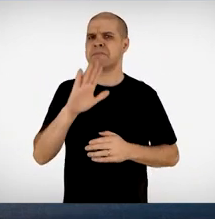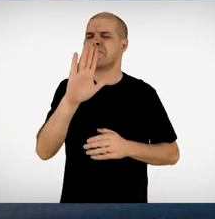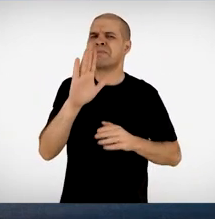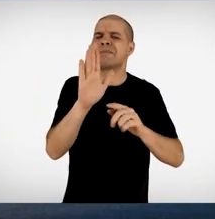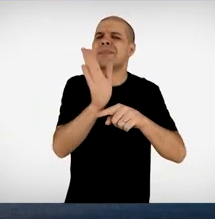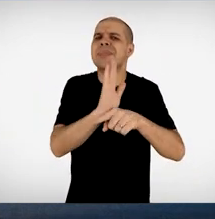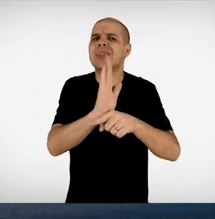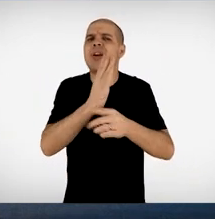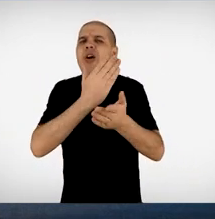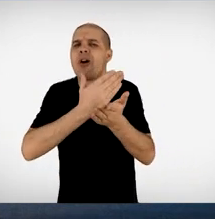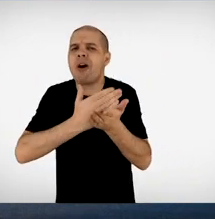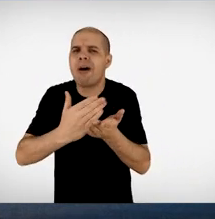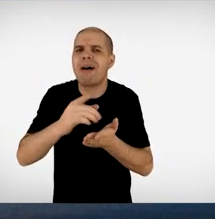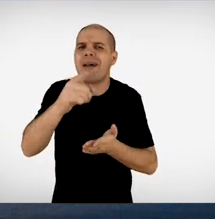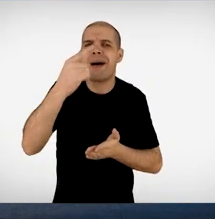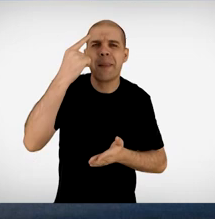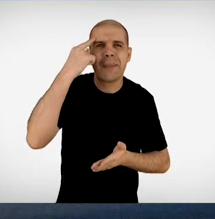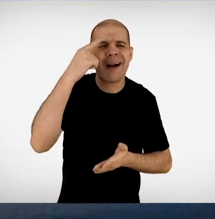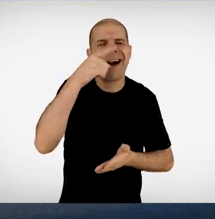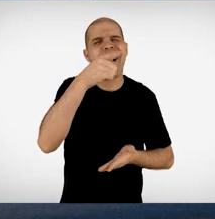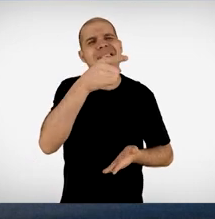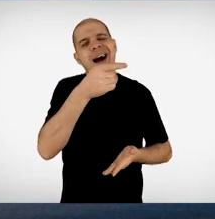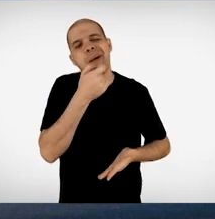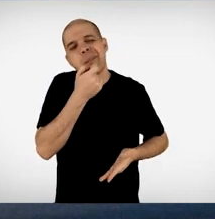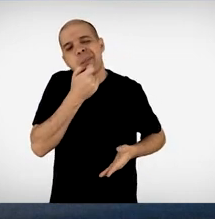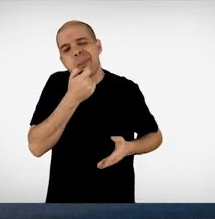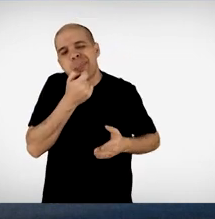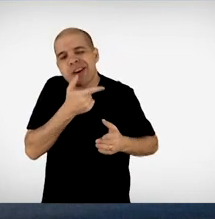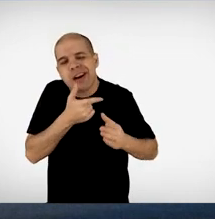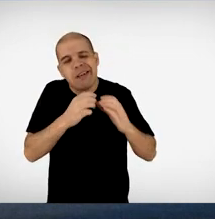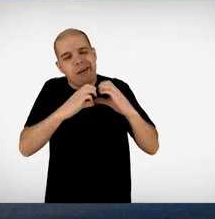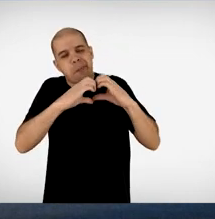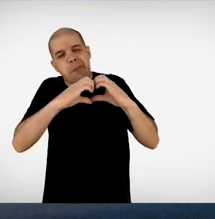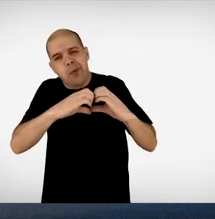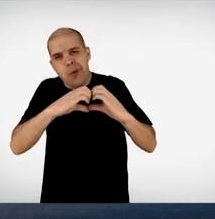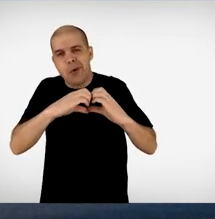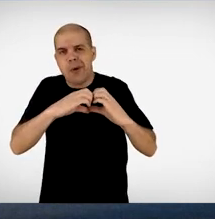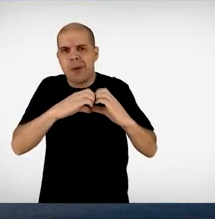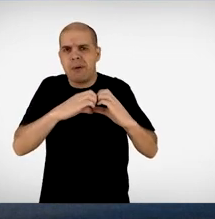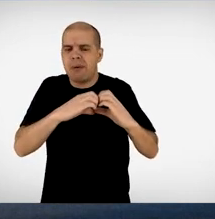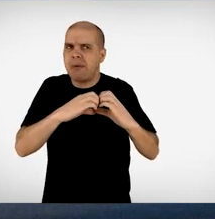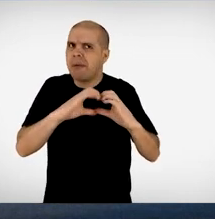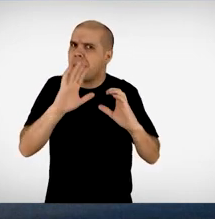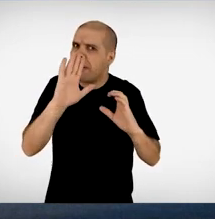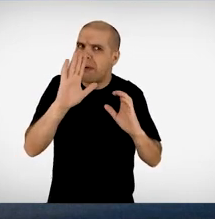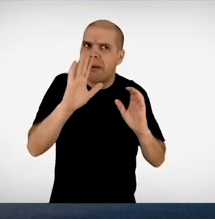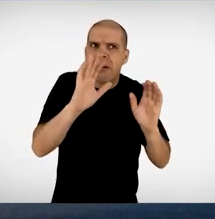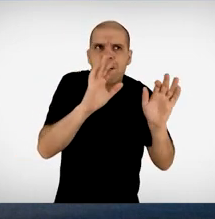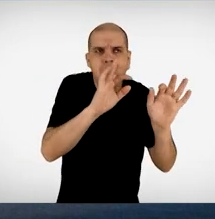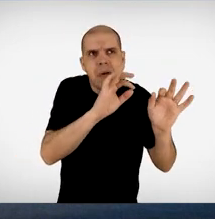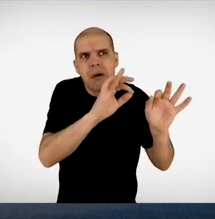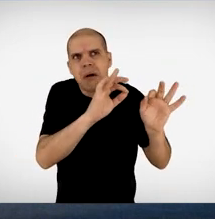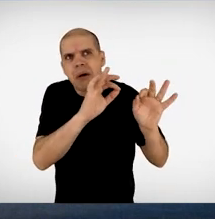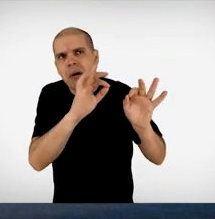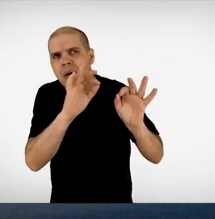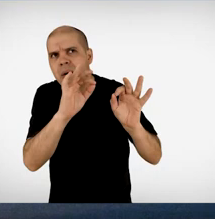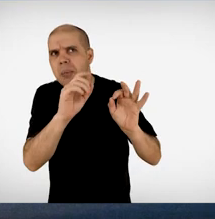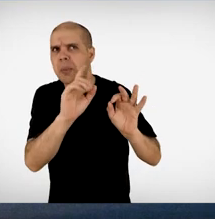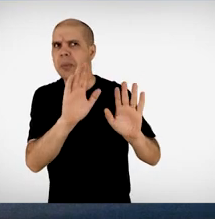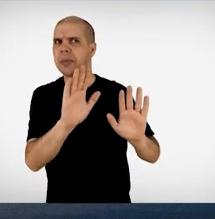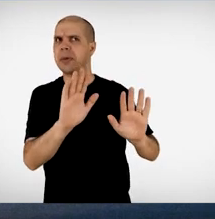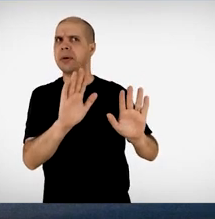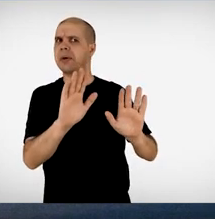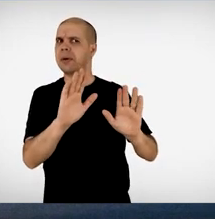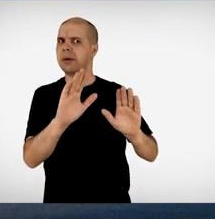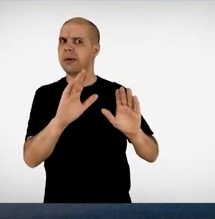que está assistindo uma comédia romântica, leve e bem-humorada. Mas, no desenrolar da trama,